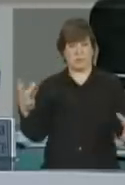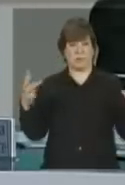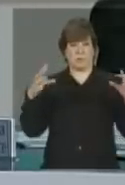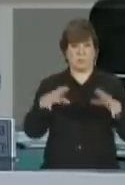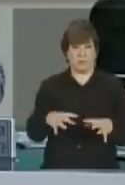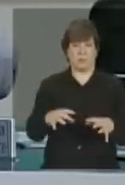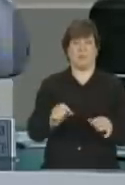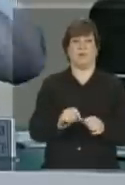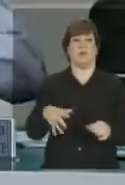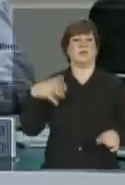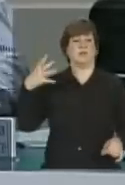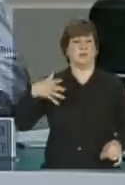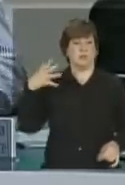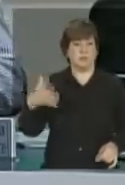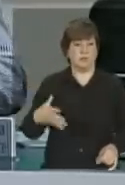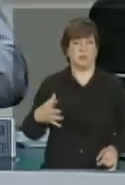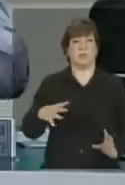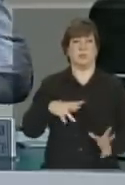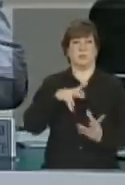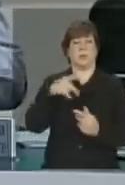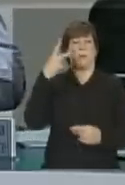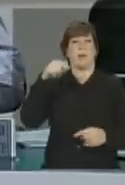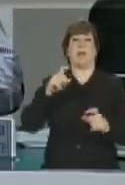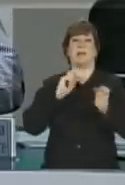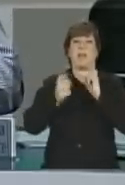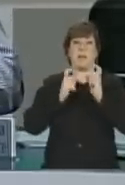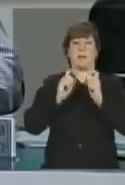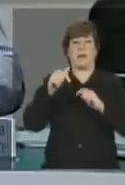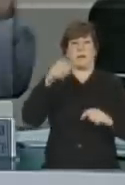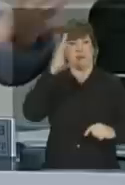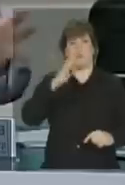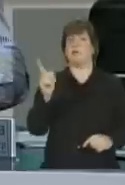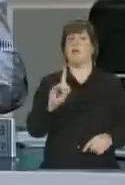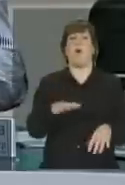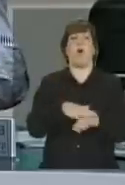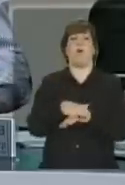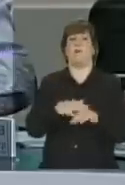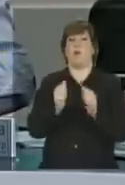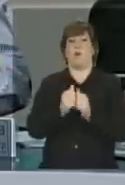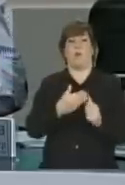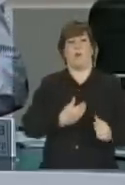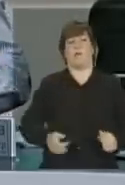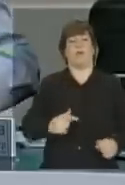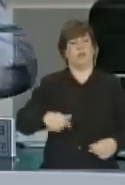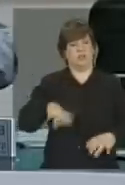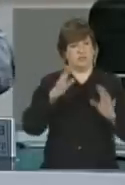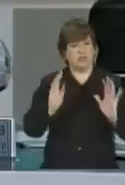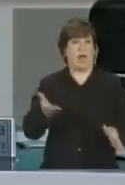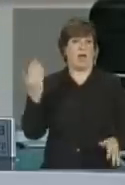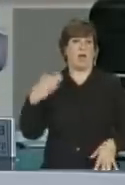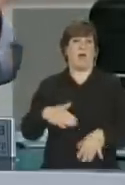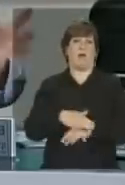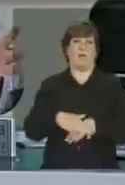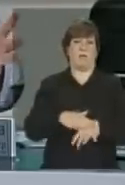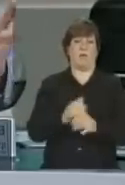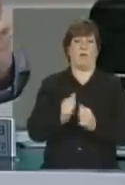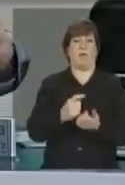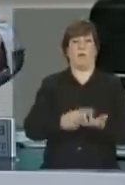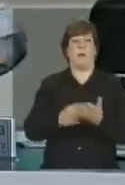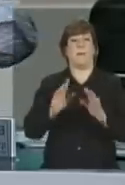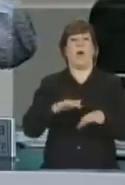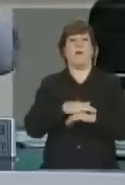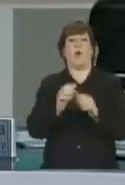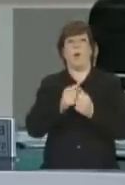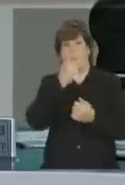discurso internacional para o debate no Brasil, não para conversar com o governo, porque nós conversamos nas negociações, mas para conversar com a sociedade